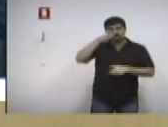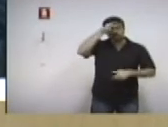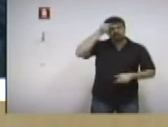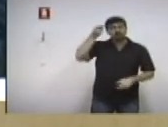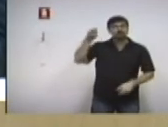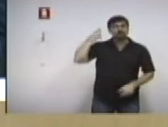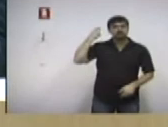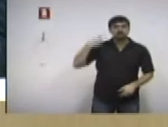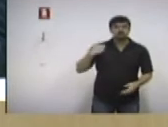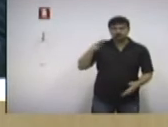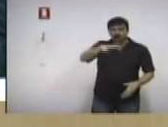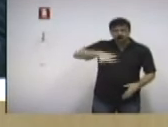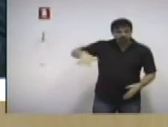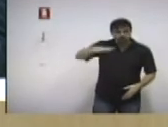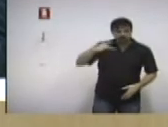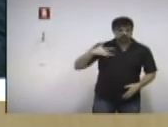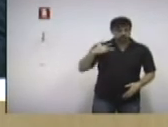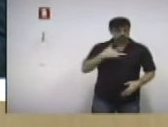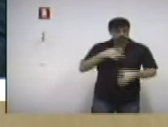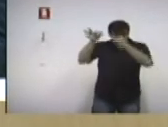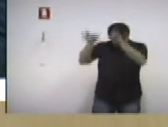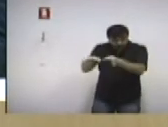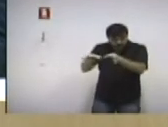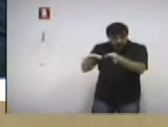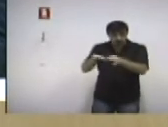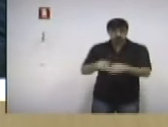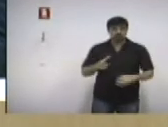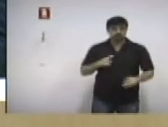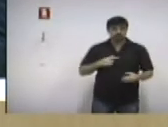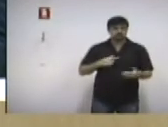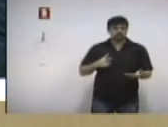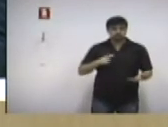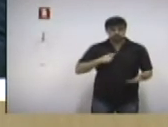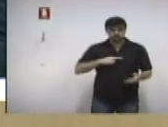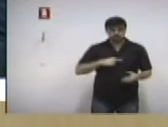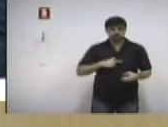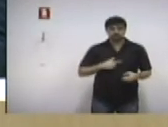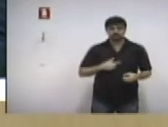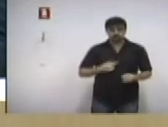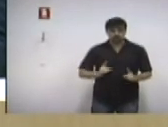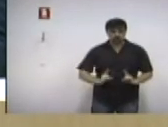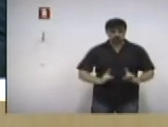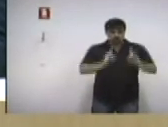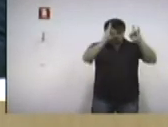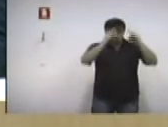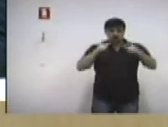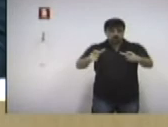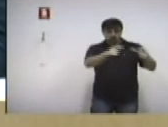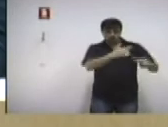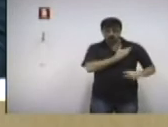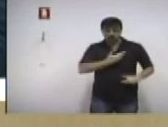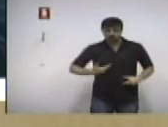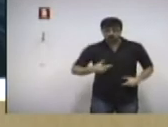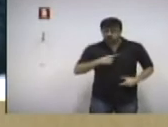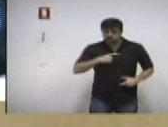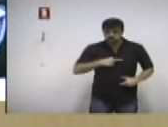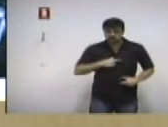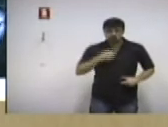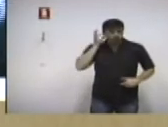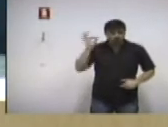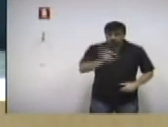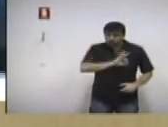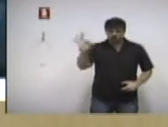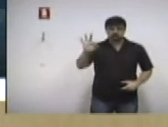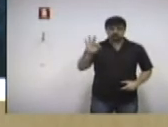a saúde não faltava nada não tá aí até tu os prédios públicos estavam tudo arrumadinho né não faltava a merenda tava